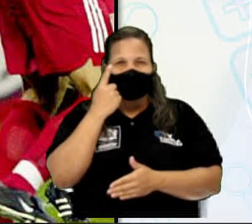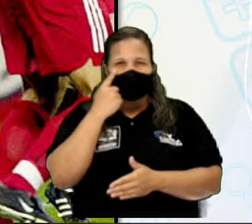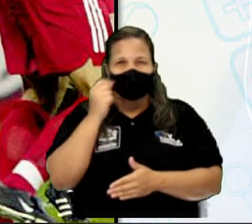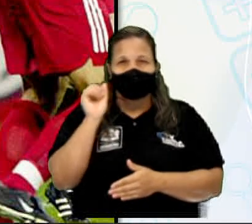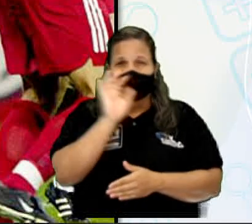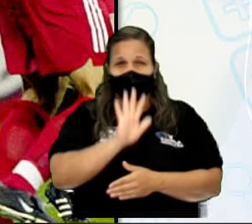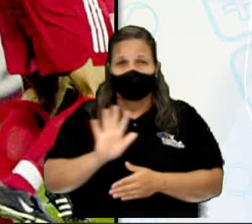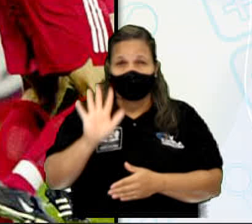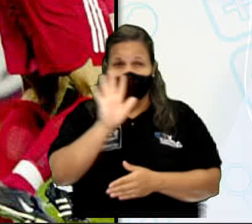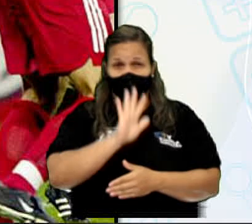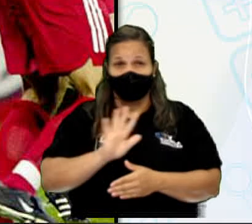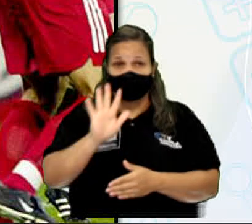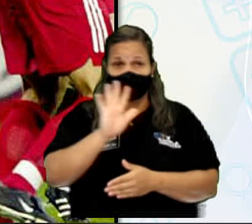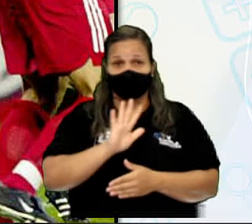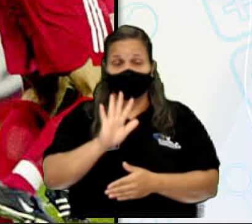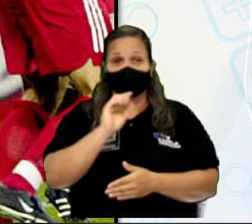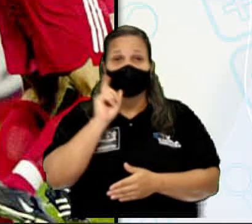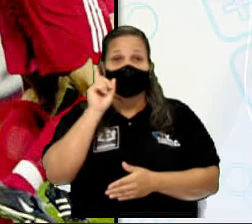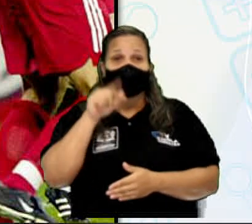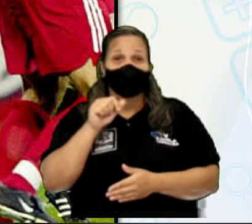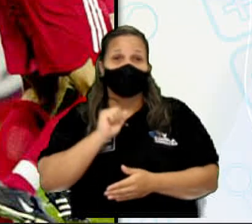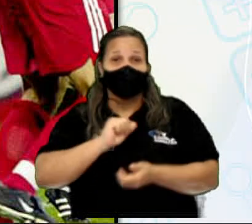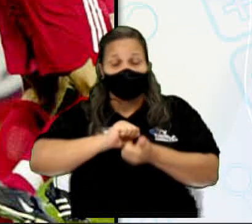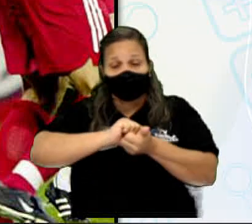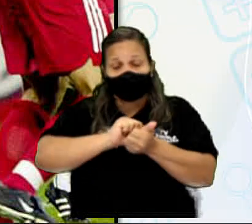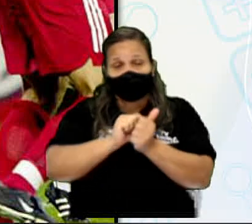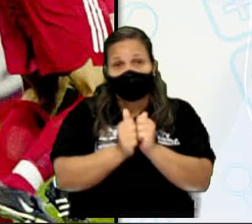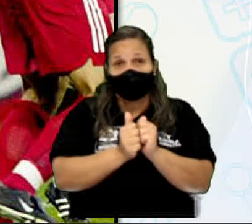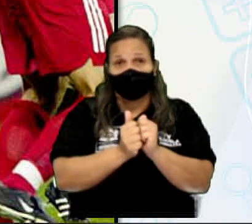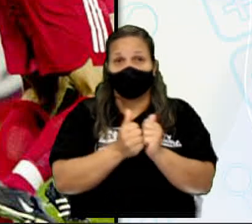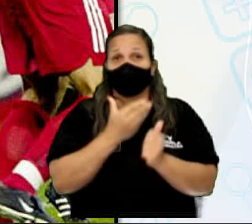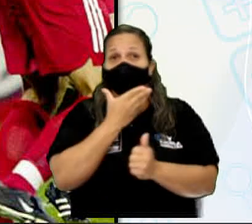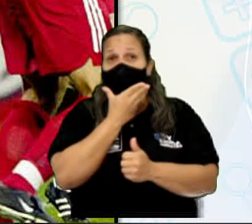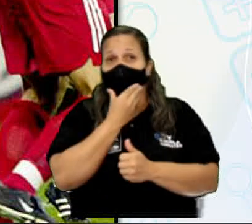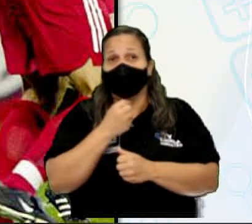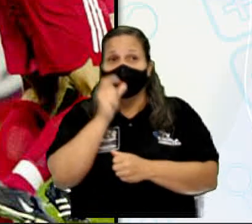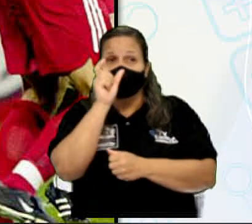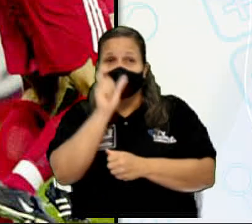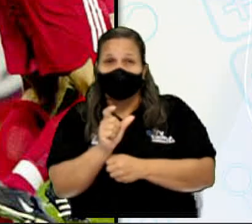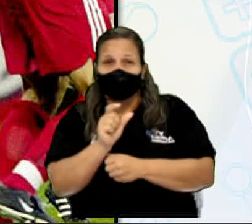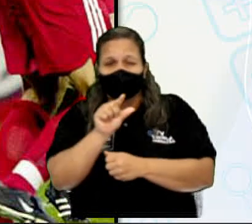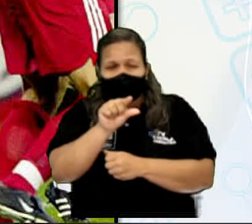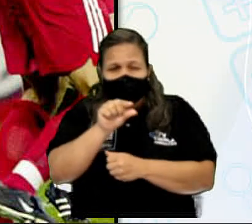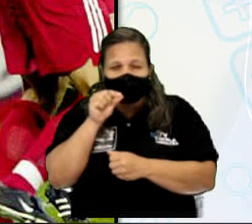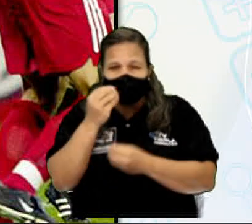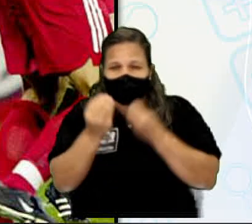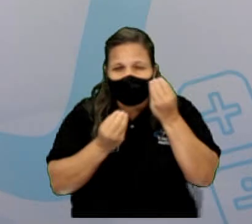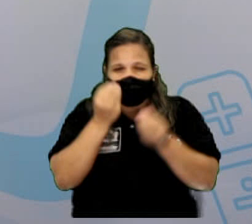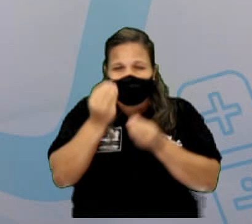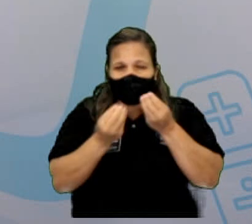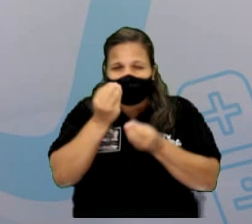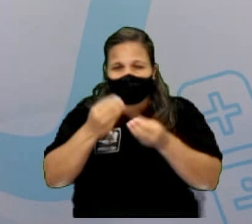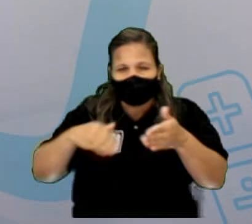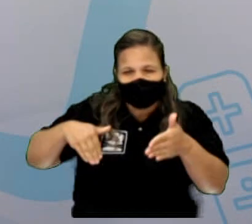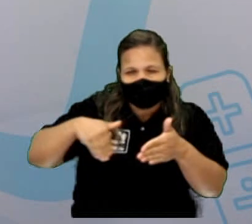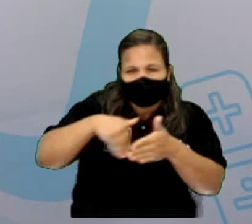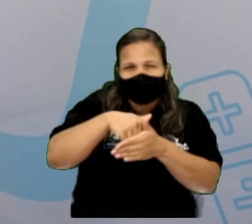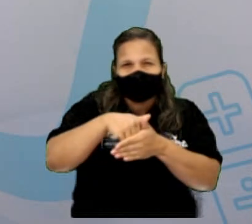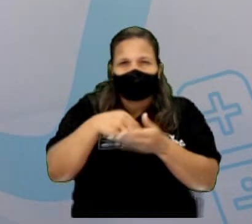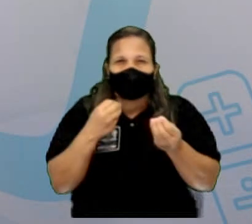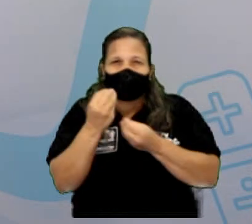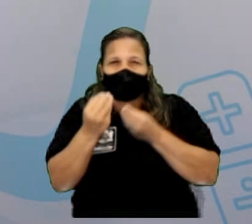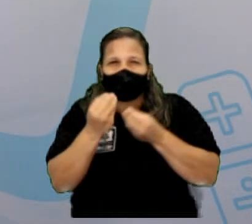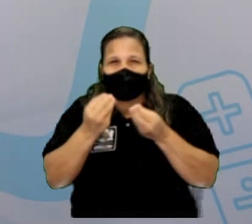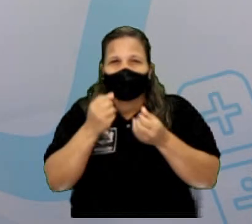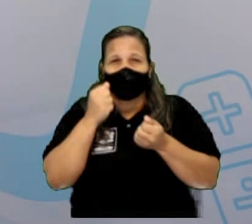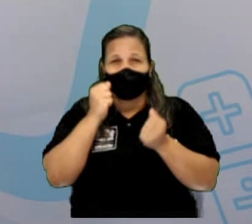dessa situação de jogo aí, o atleta em questão escolheu como a melhor forma de fazer o chute de bico. Ele se viu numa situação onde